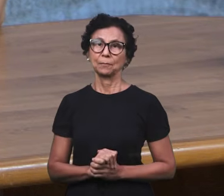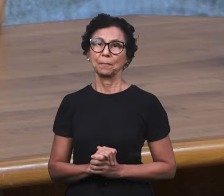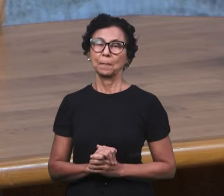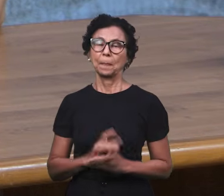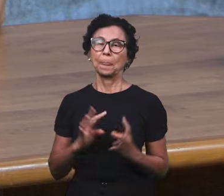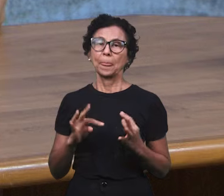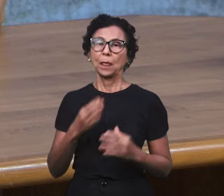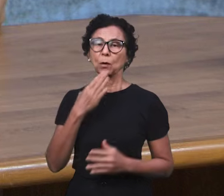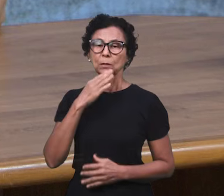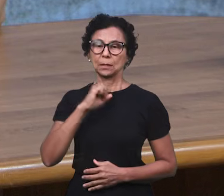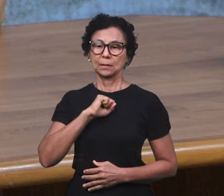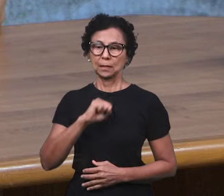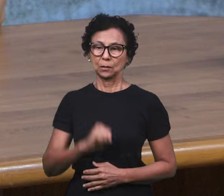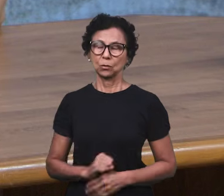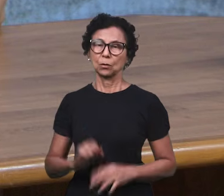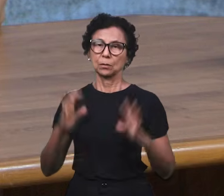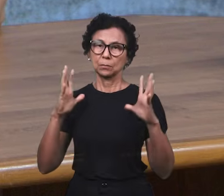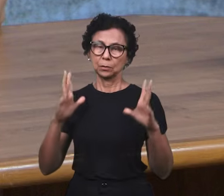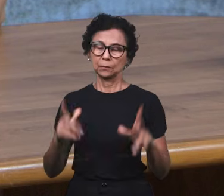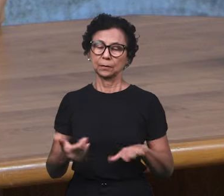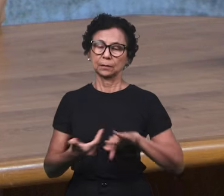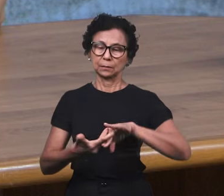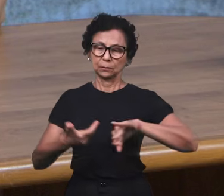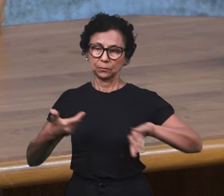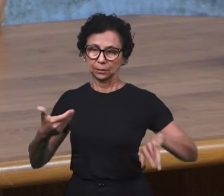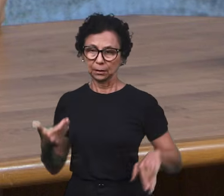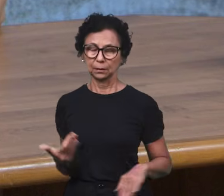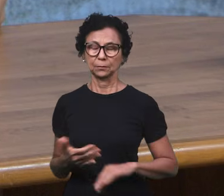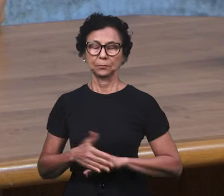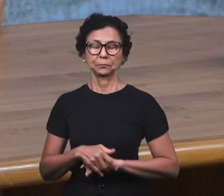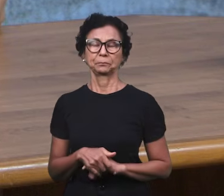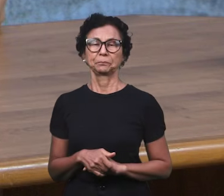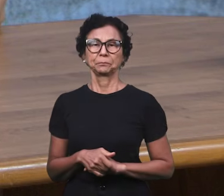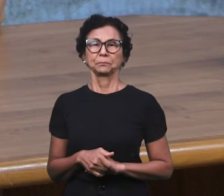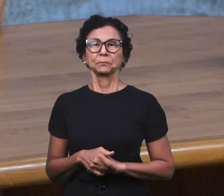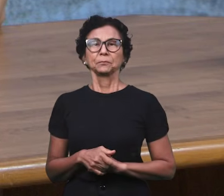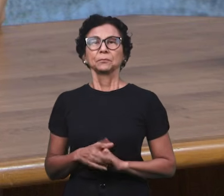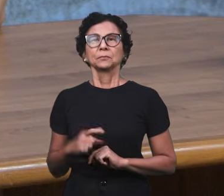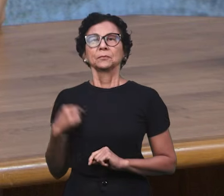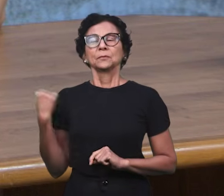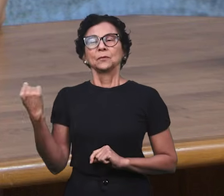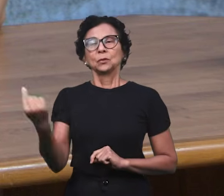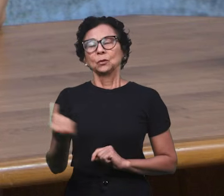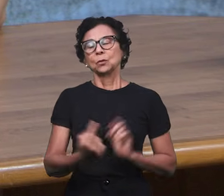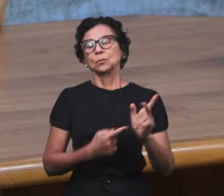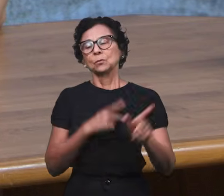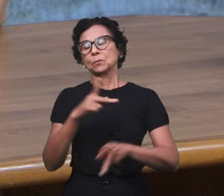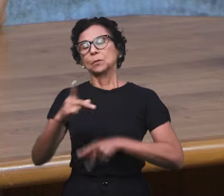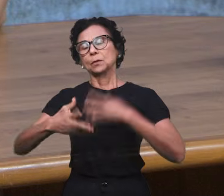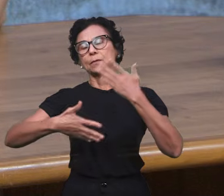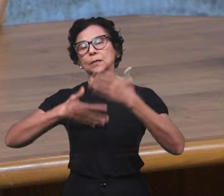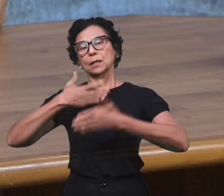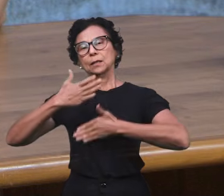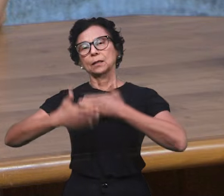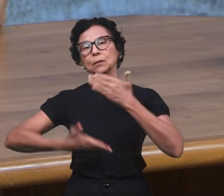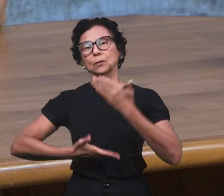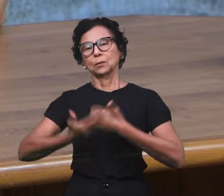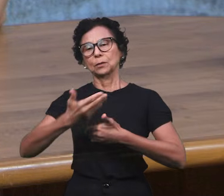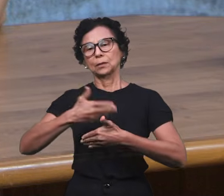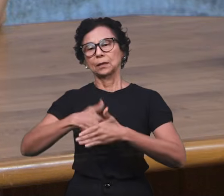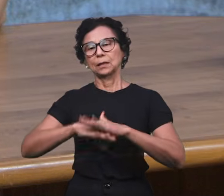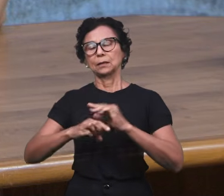santificaram em grande número. E alegraram-se toda a congregação de Judá,